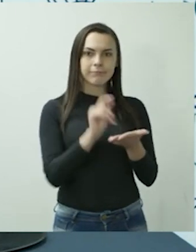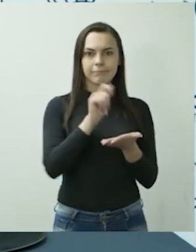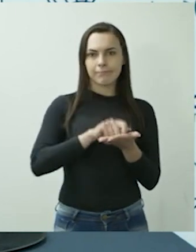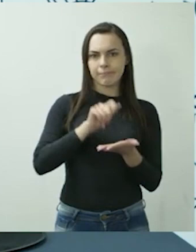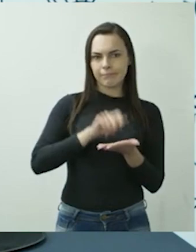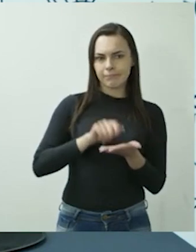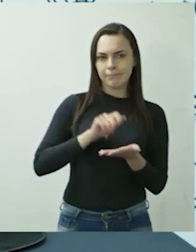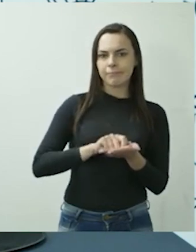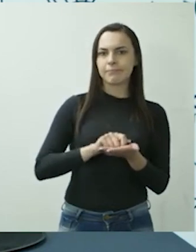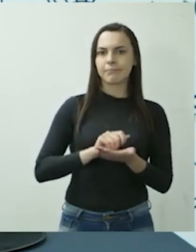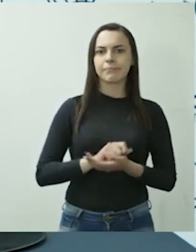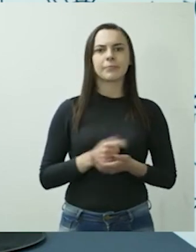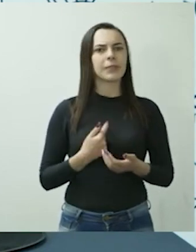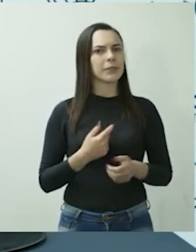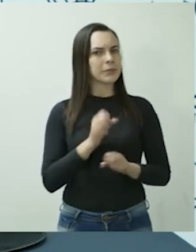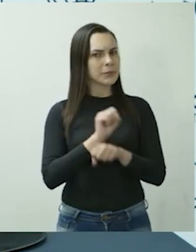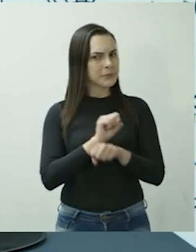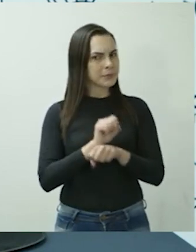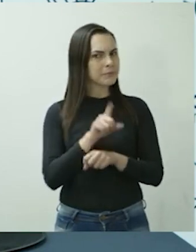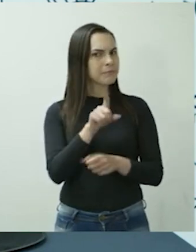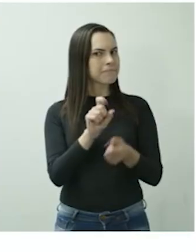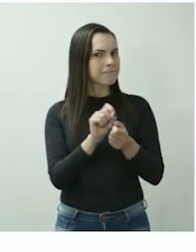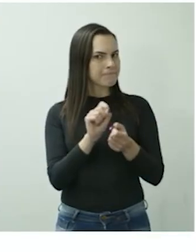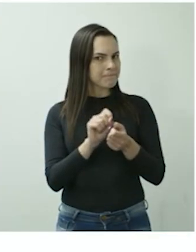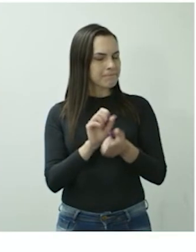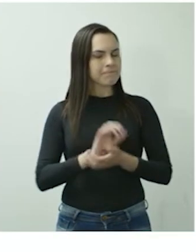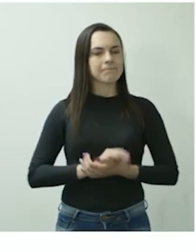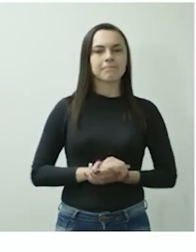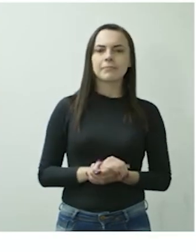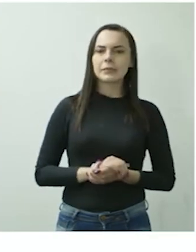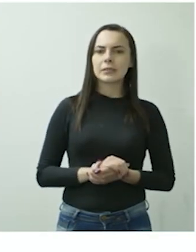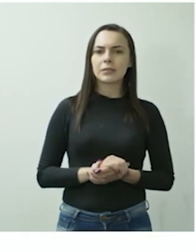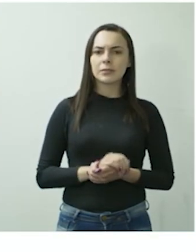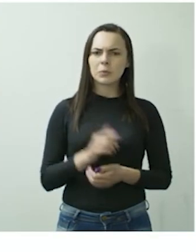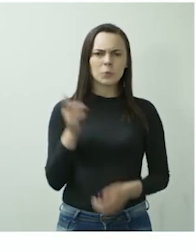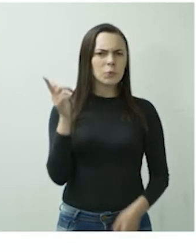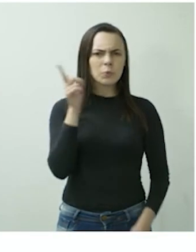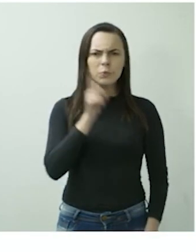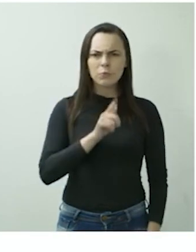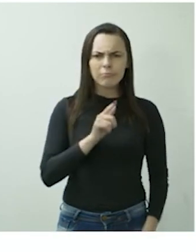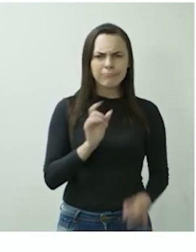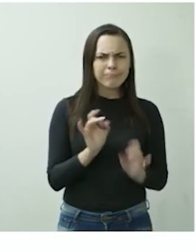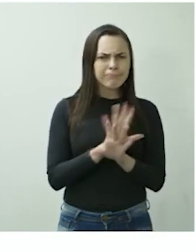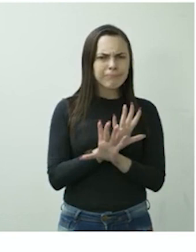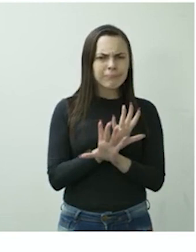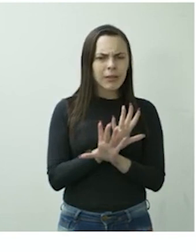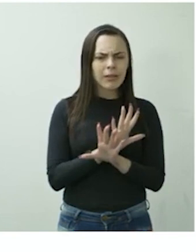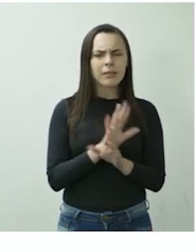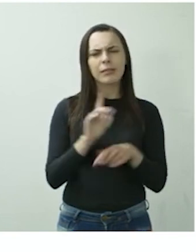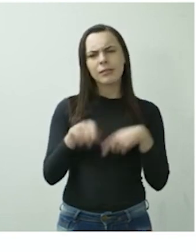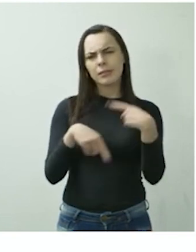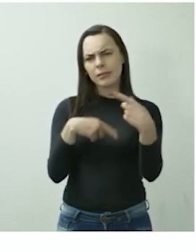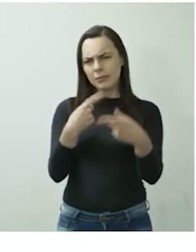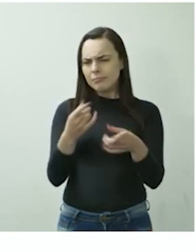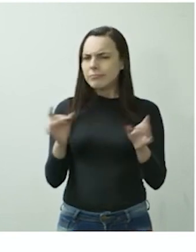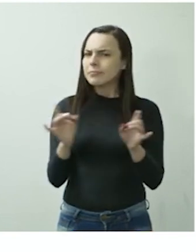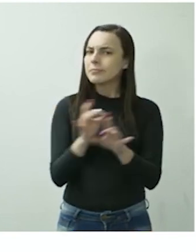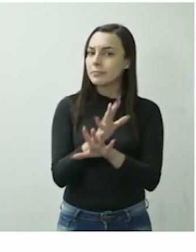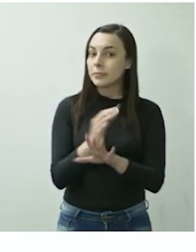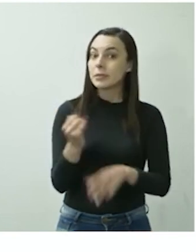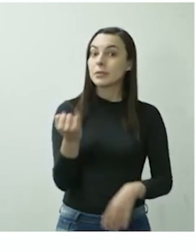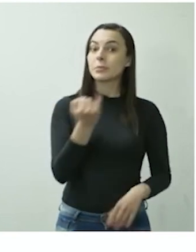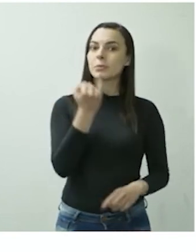na folha. Espero que vocês tenham feito. Quem não conseguiu terminar, termina no final da aula, mas é